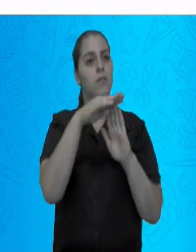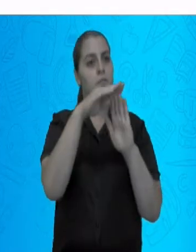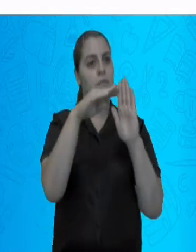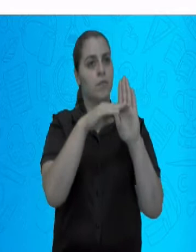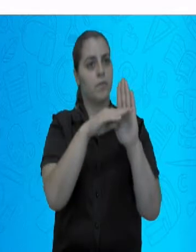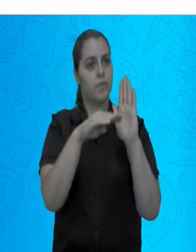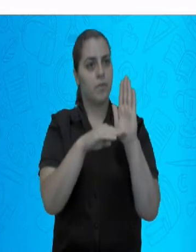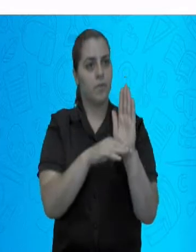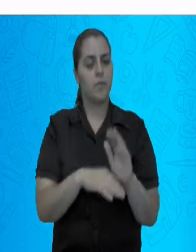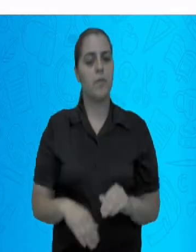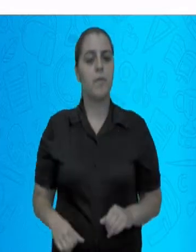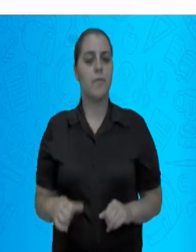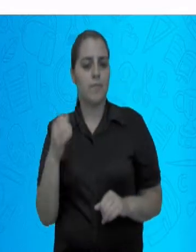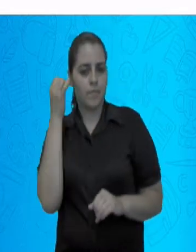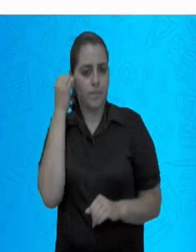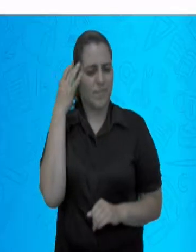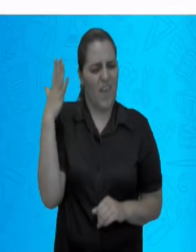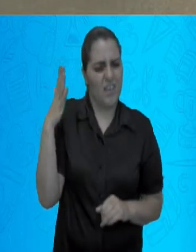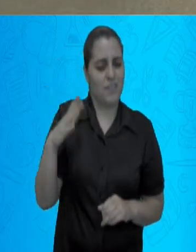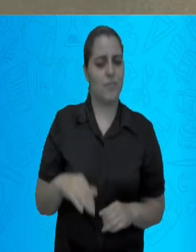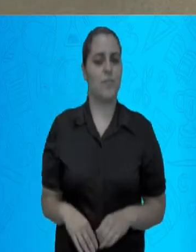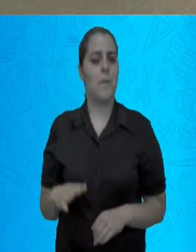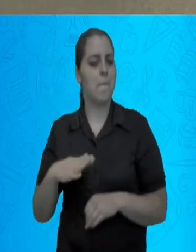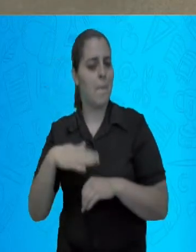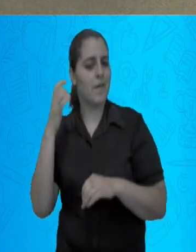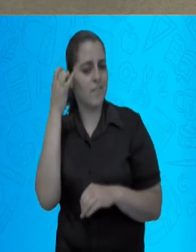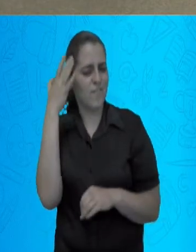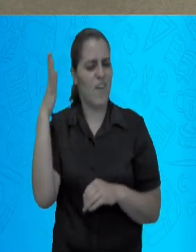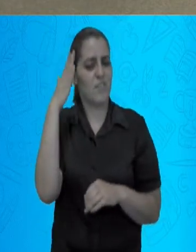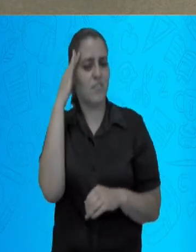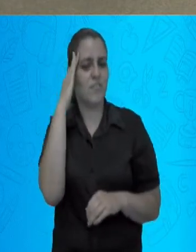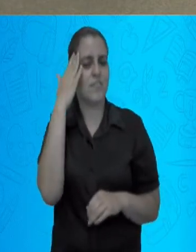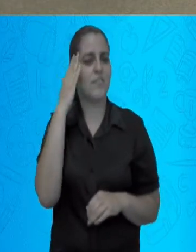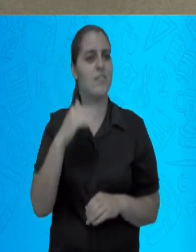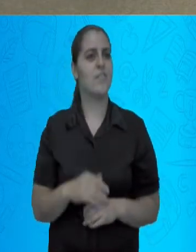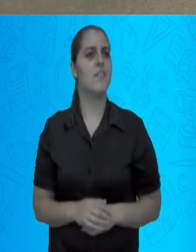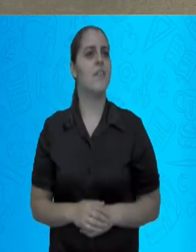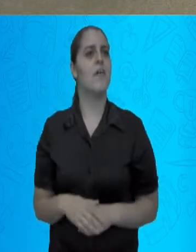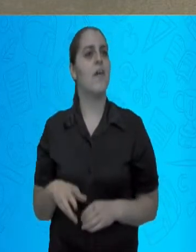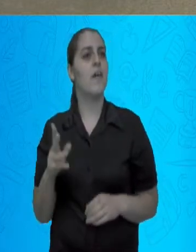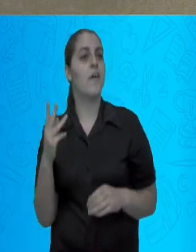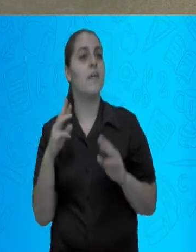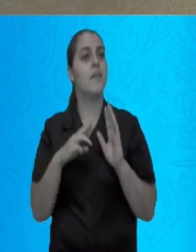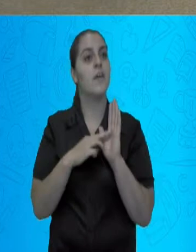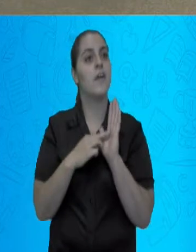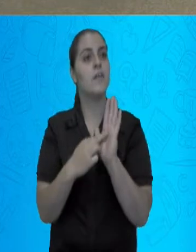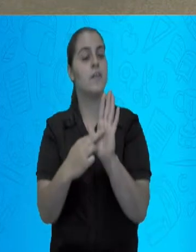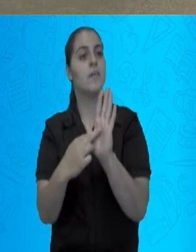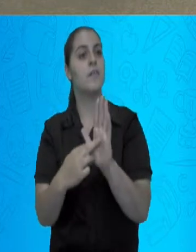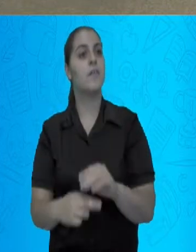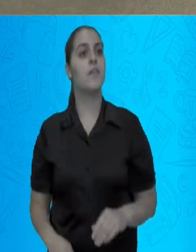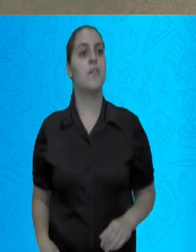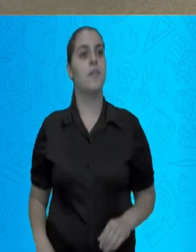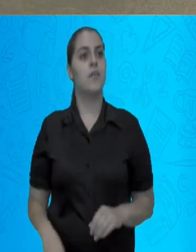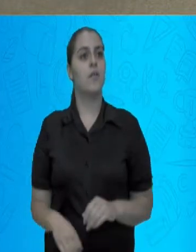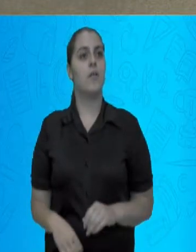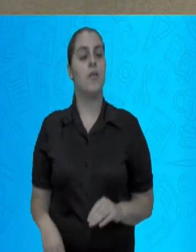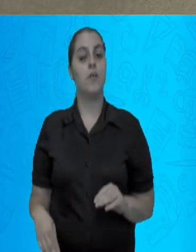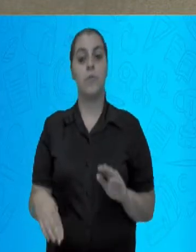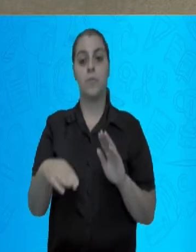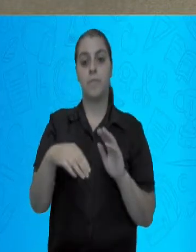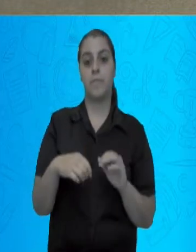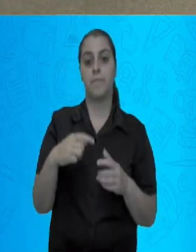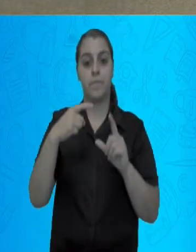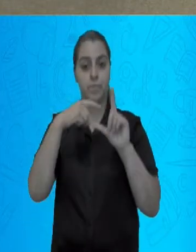na forma mais fácil ainda de entender, eu iria representá-la em um